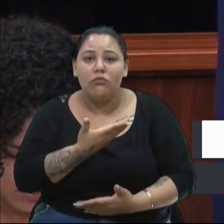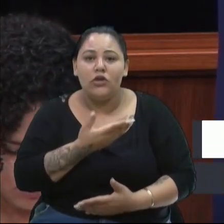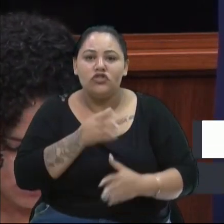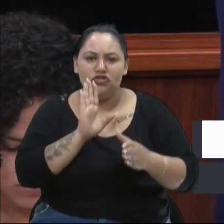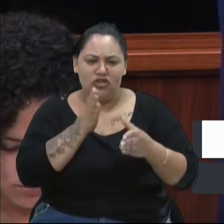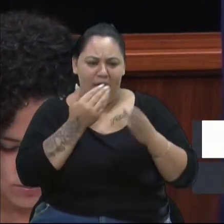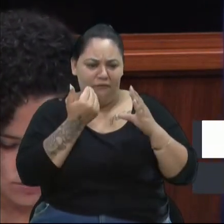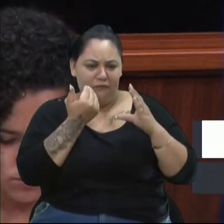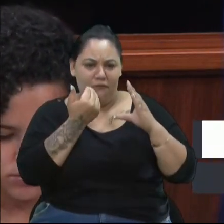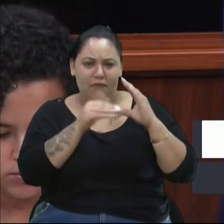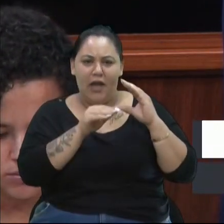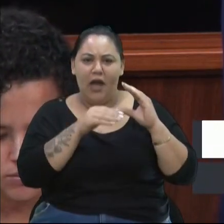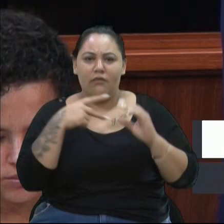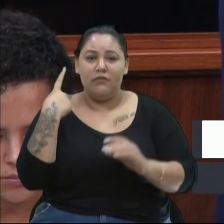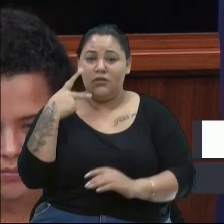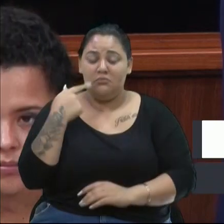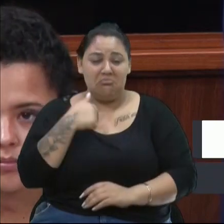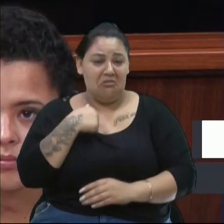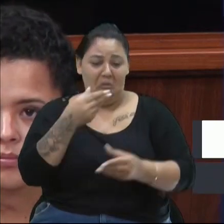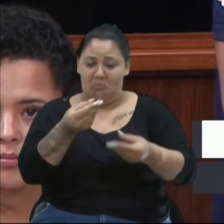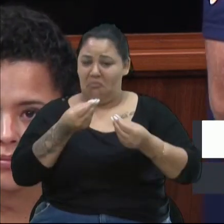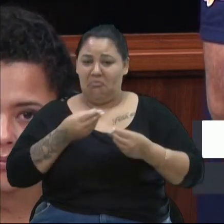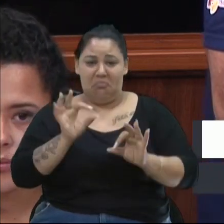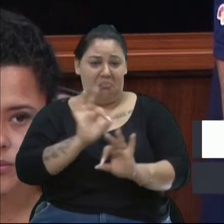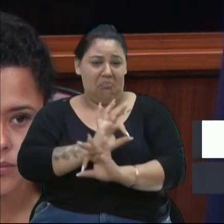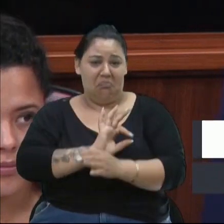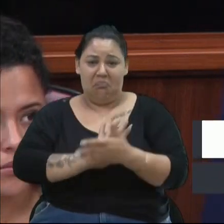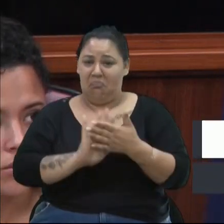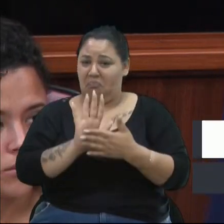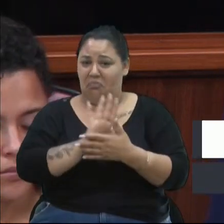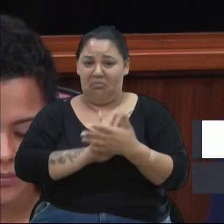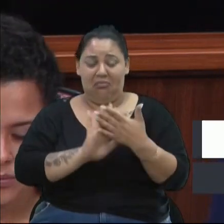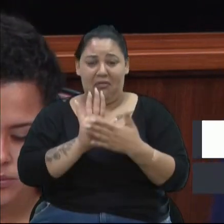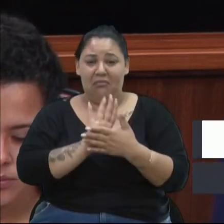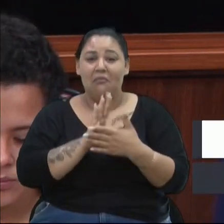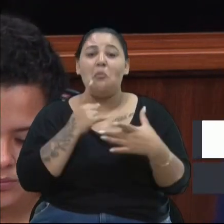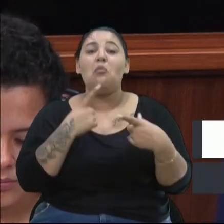vereador. E não recebi, Silvana, não recebi. Porque